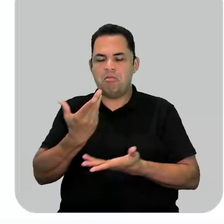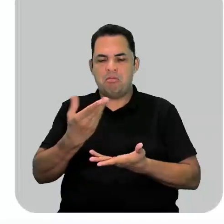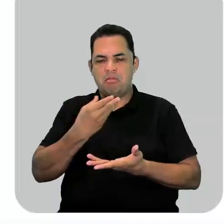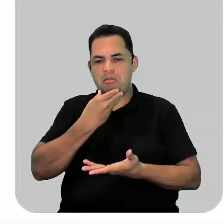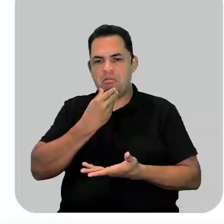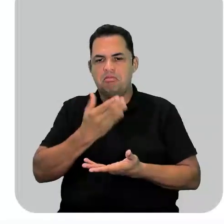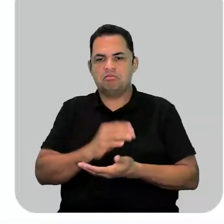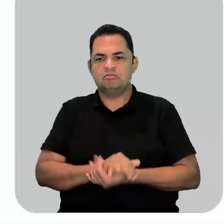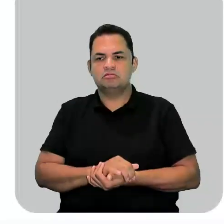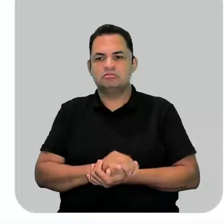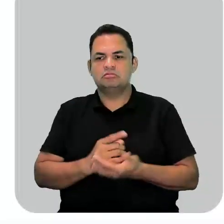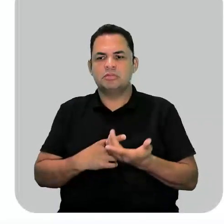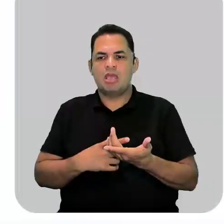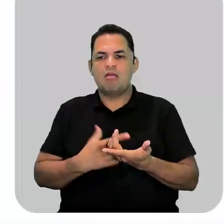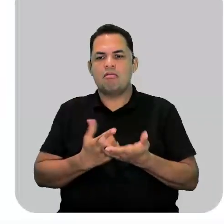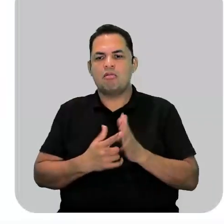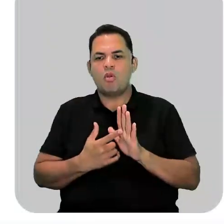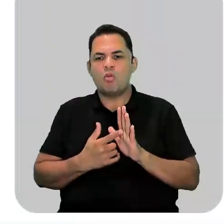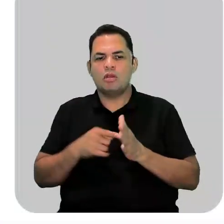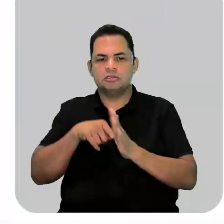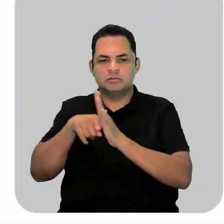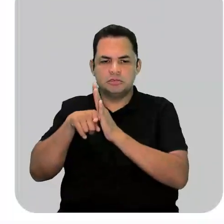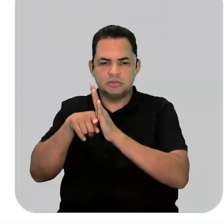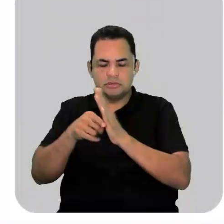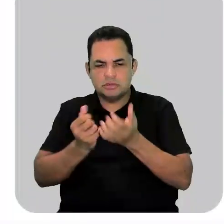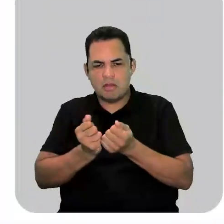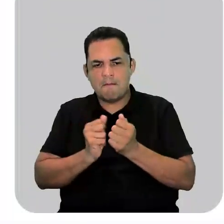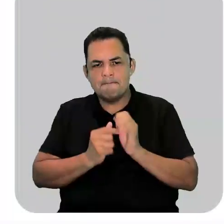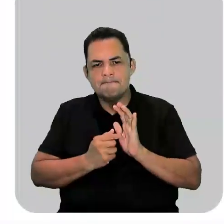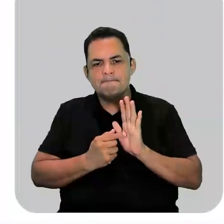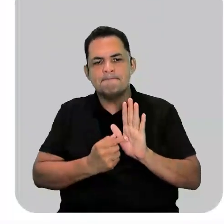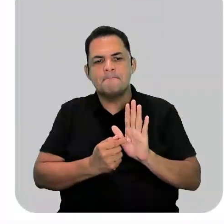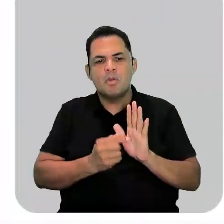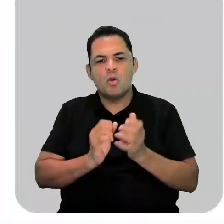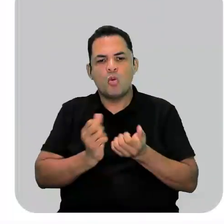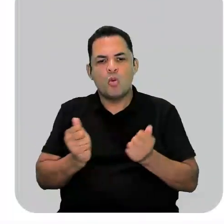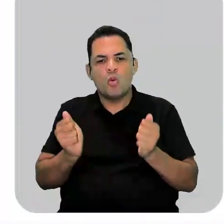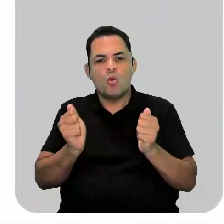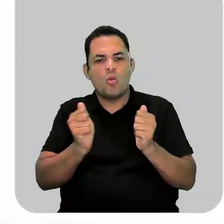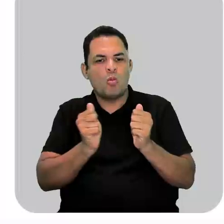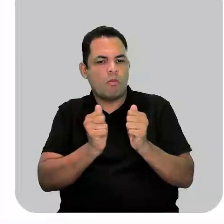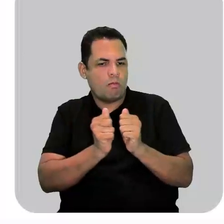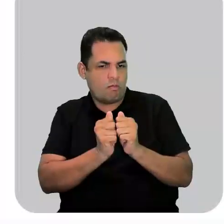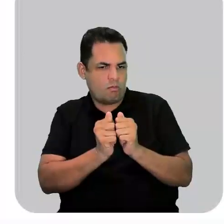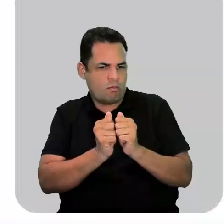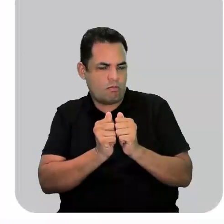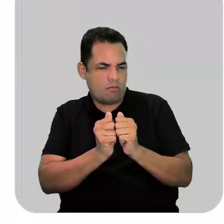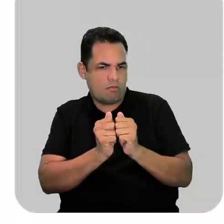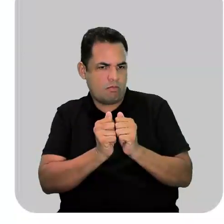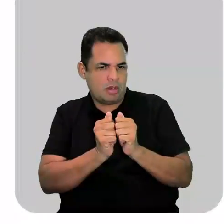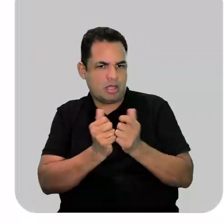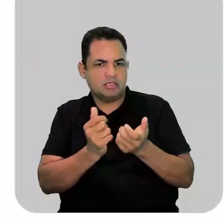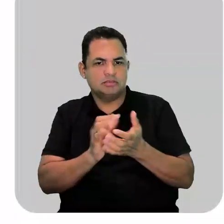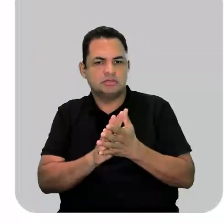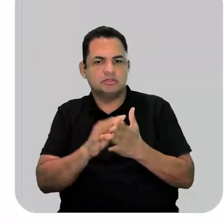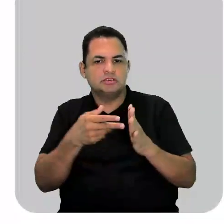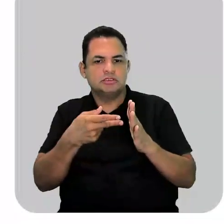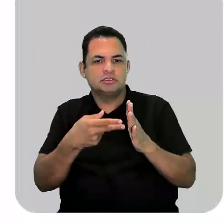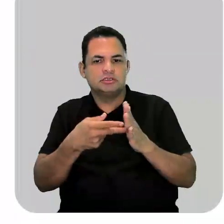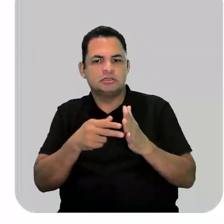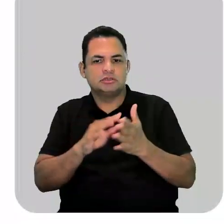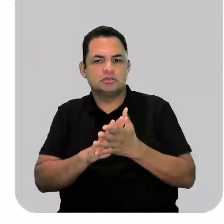masculinizantes. Alguns trabalhos mostraram uma associação significativa entre